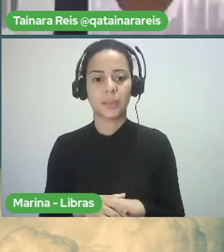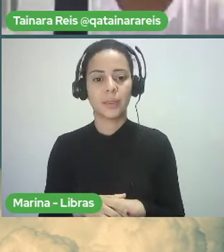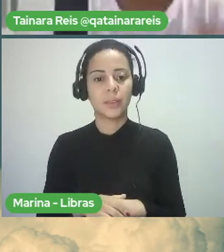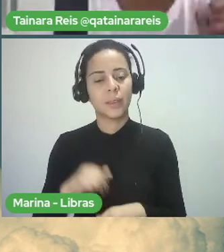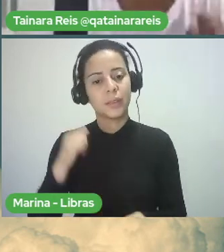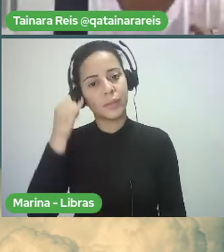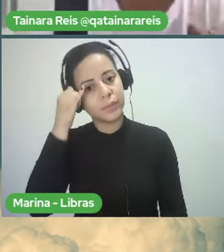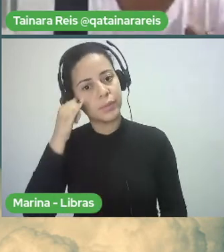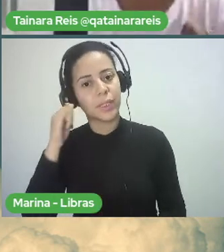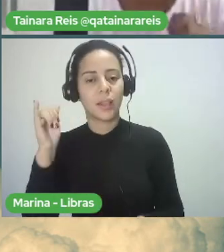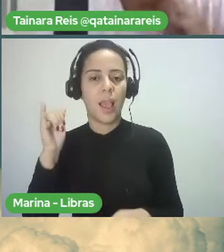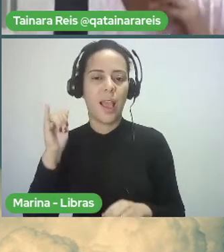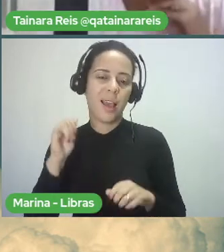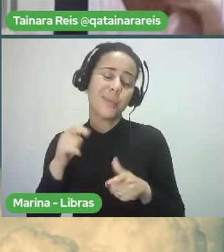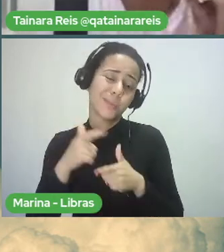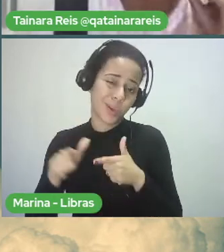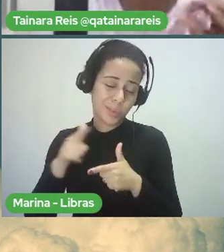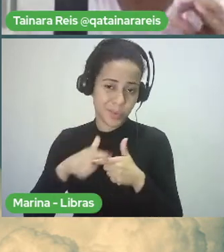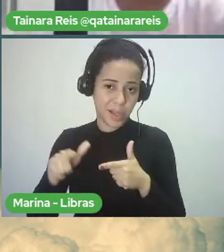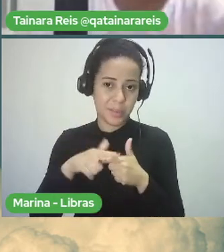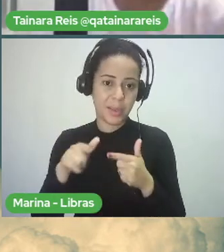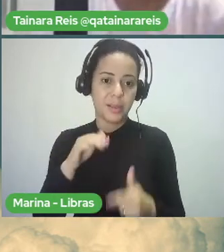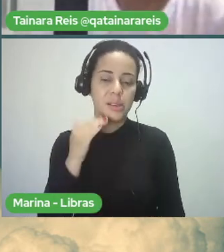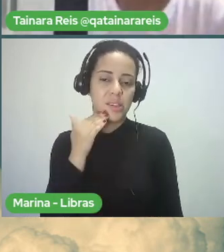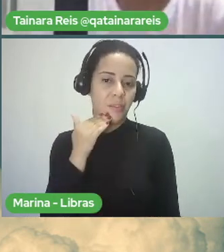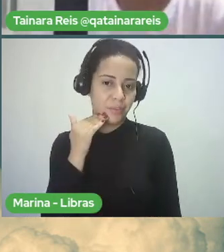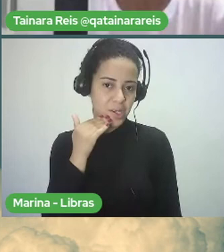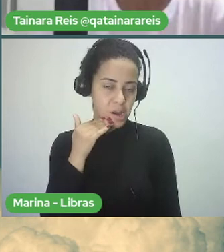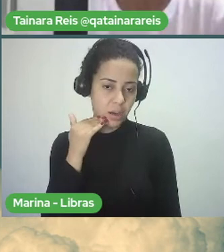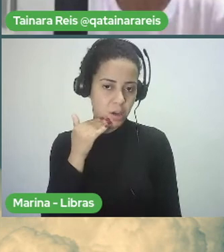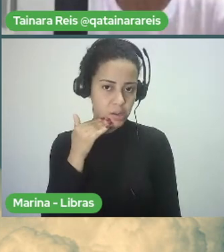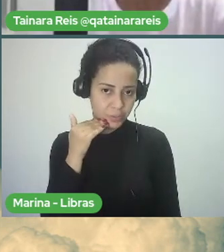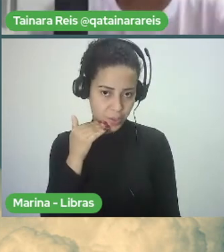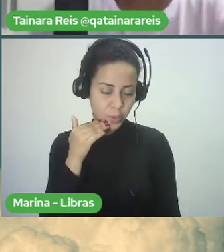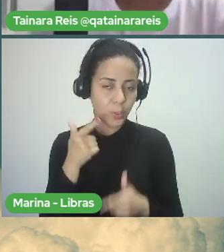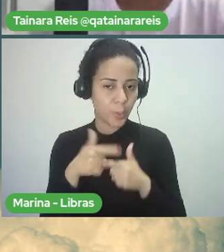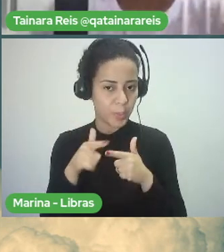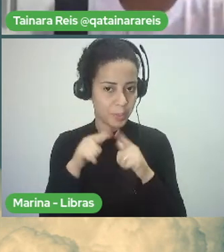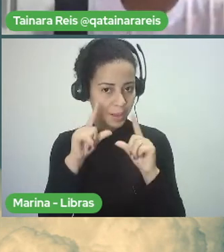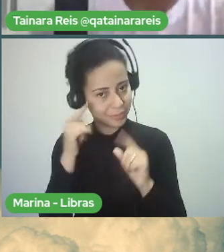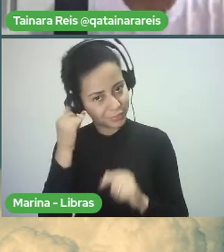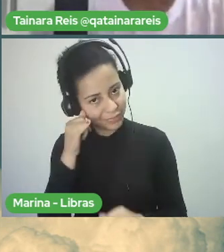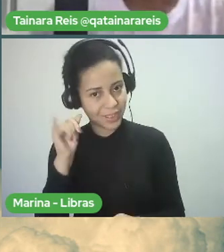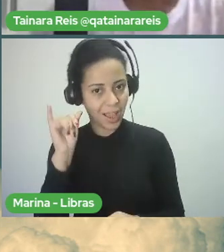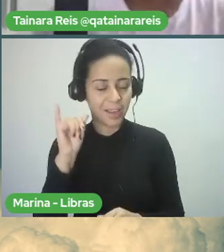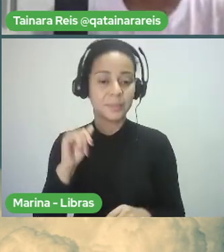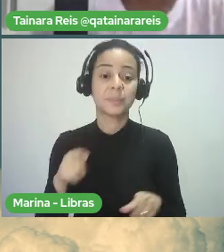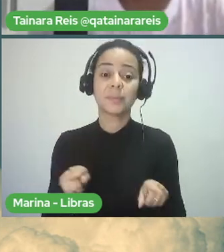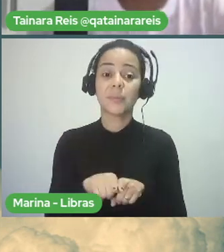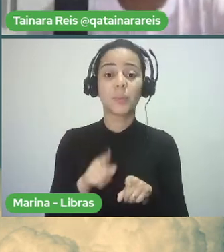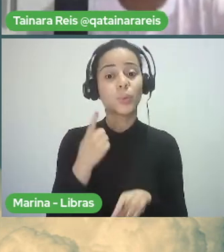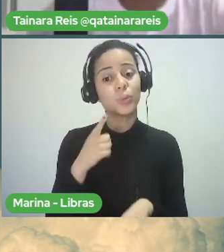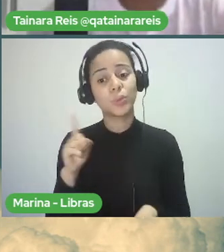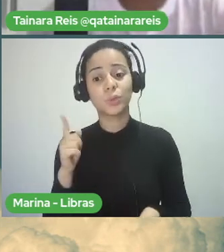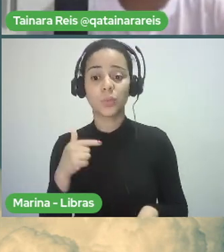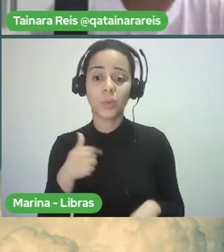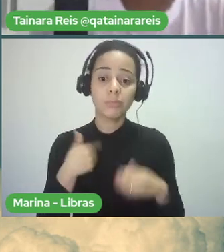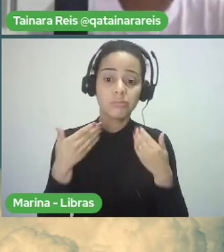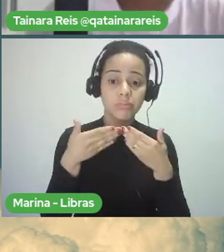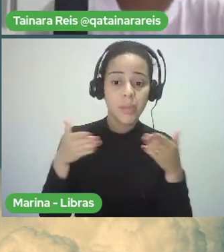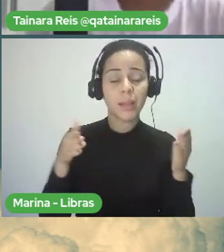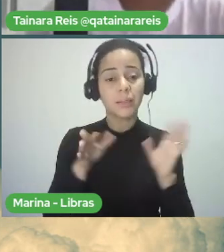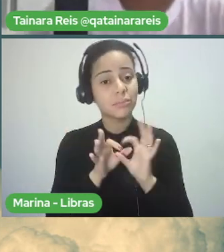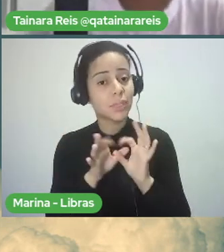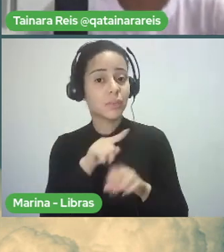usando técnicas ágeis. É excelente esse texto. E, por fim, estou aqui aberta a possíveis perguntas que